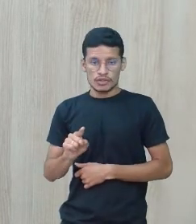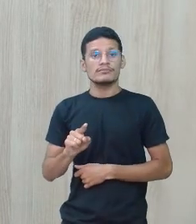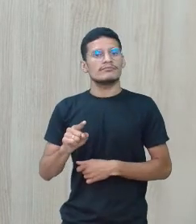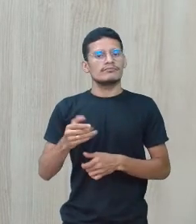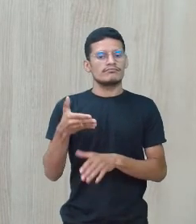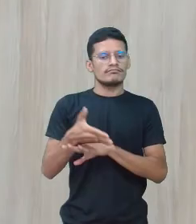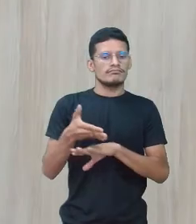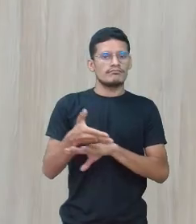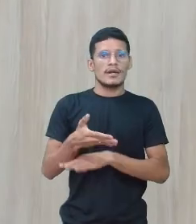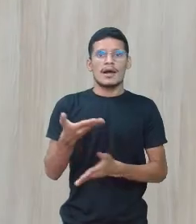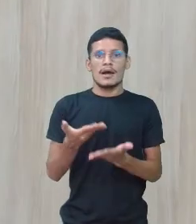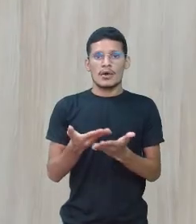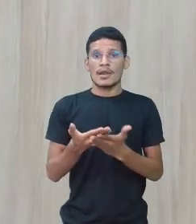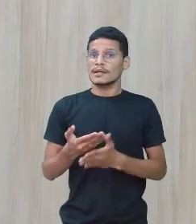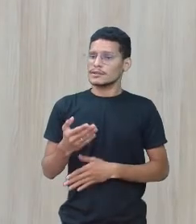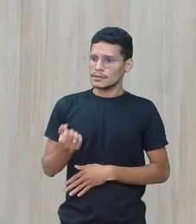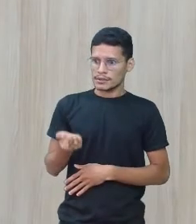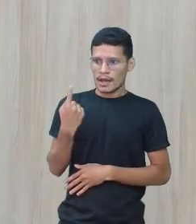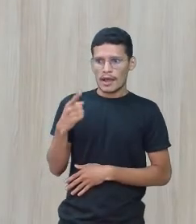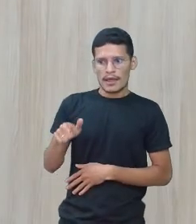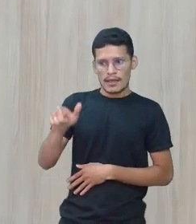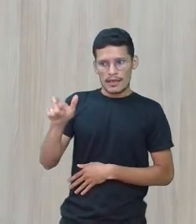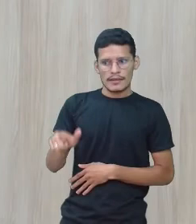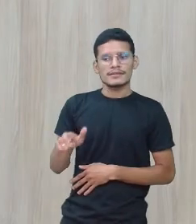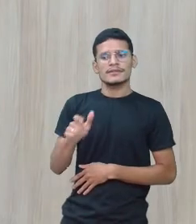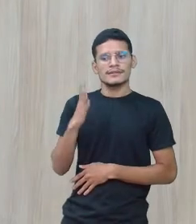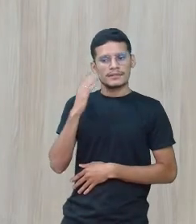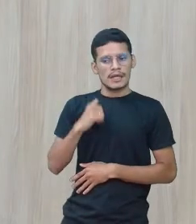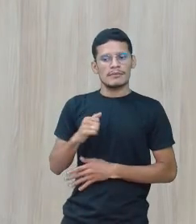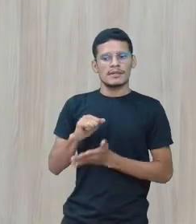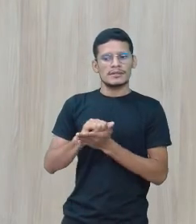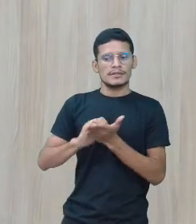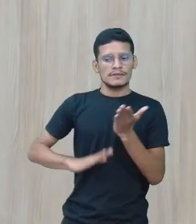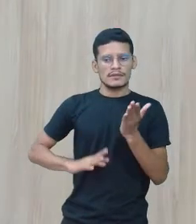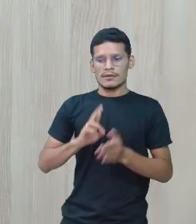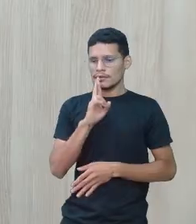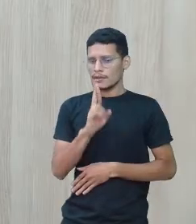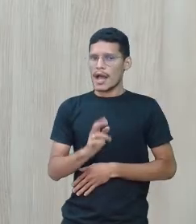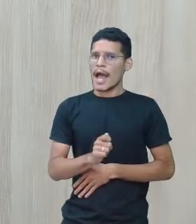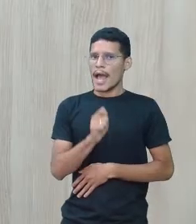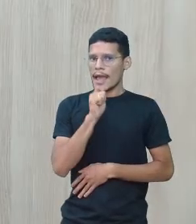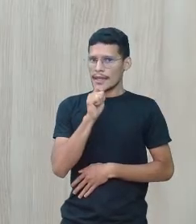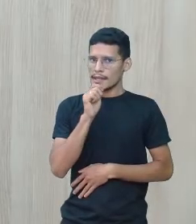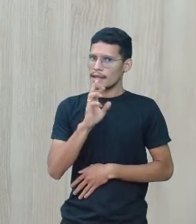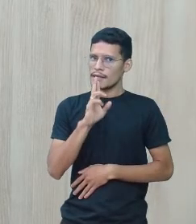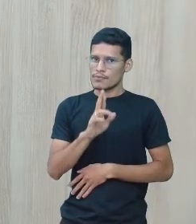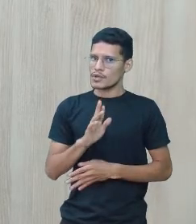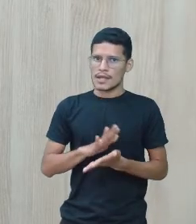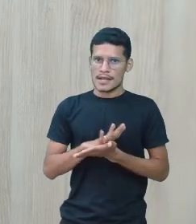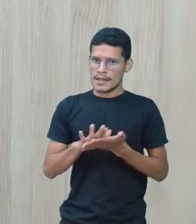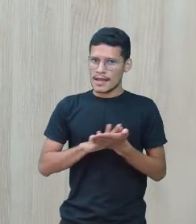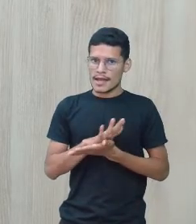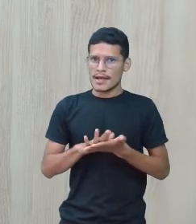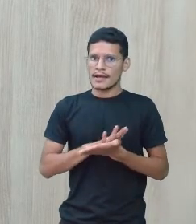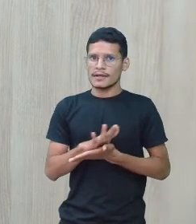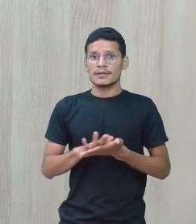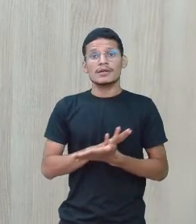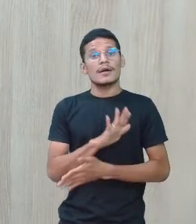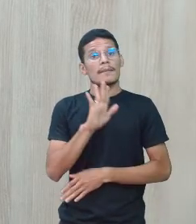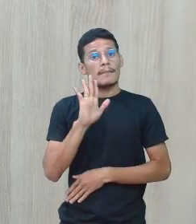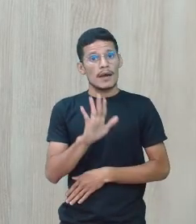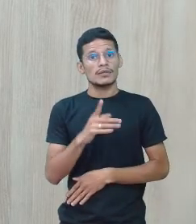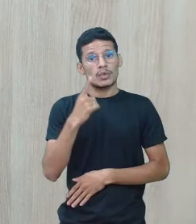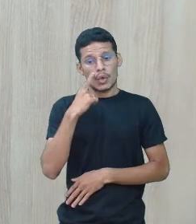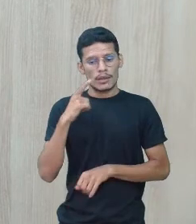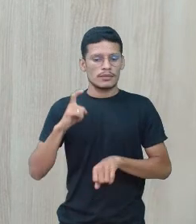maravilha! Será que eles sabem a resposta desse exercício, dessa questão? E aí eles ainda não colocaram aqui, professora Camille, mas